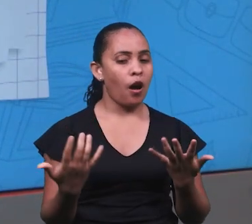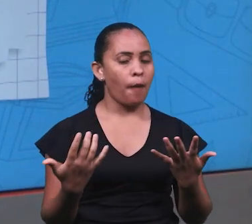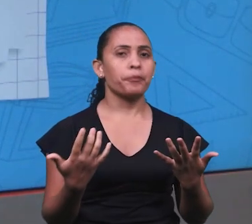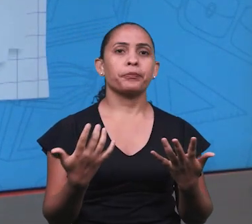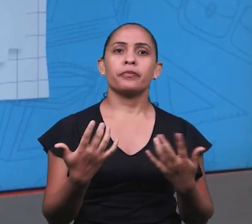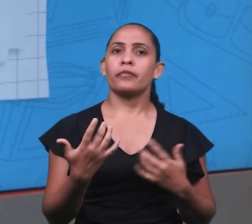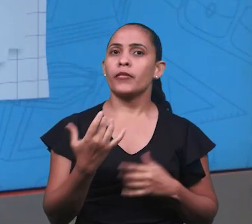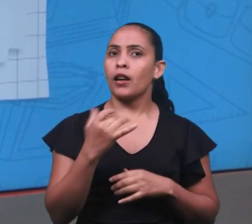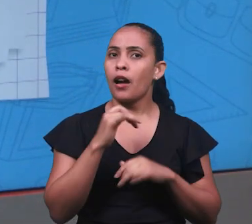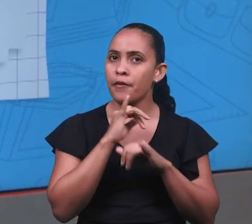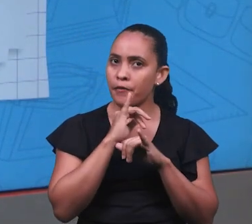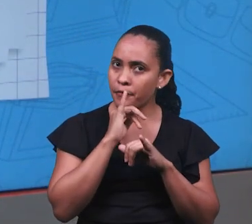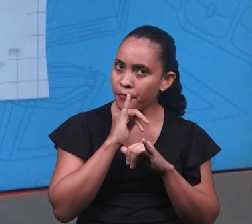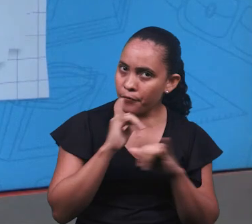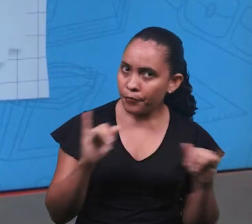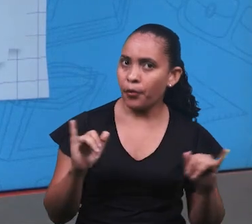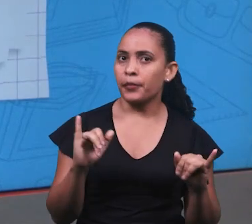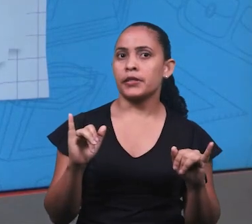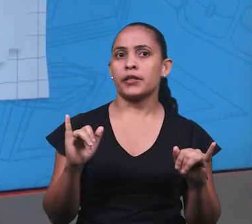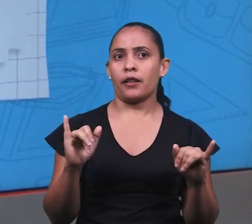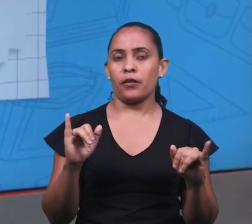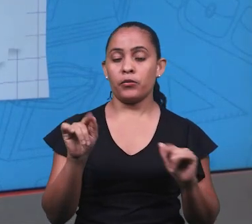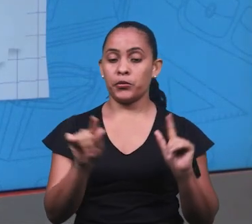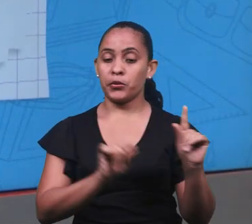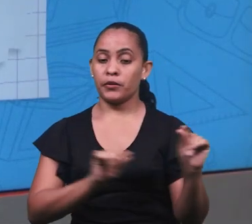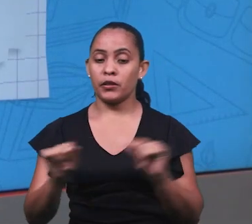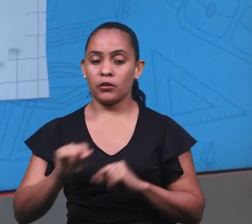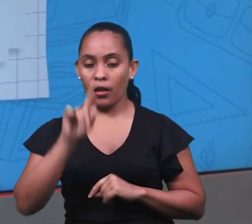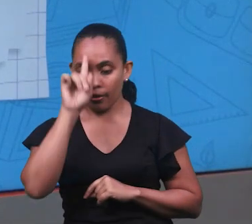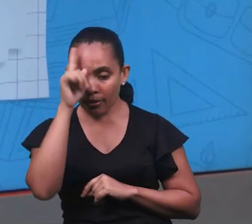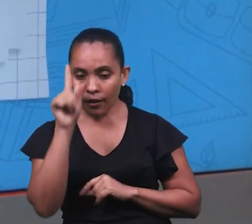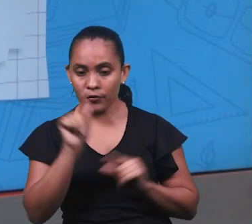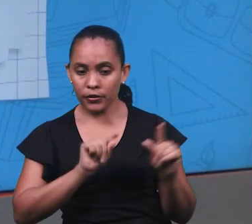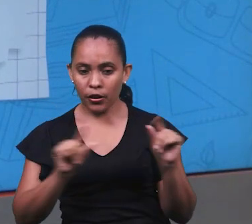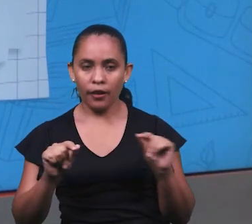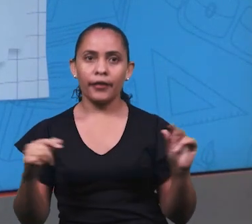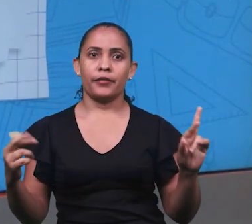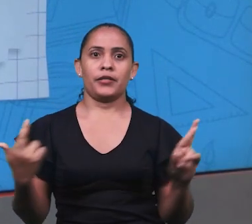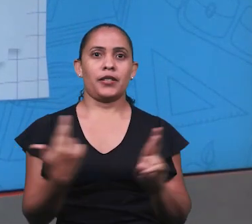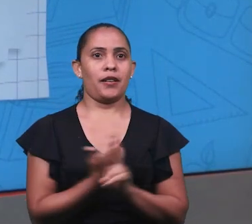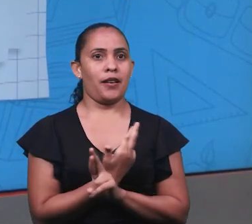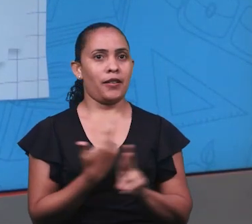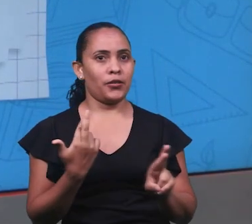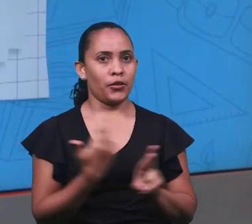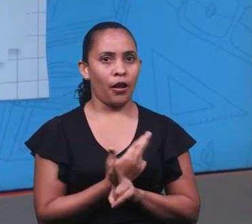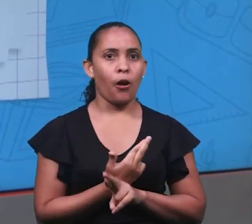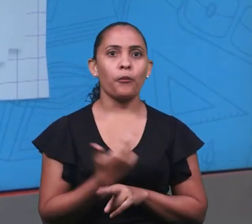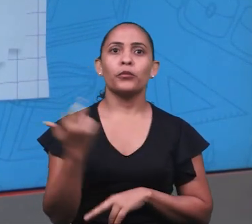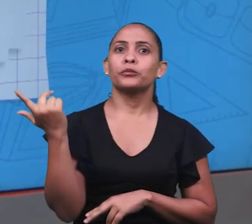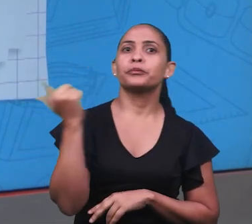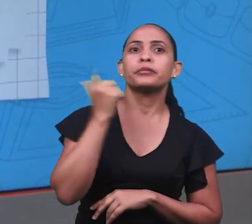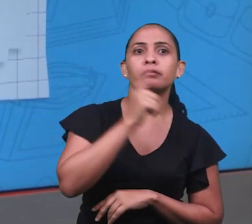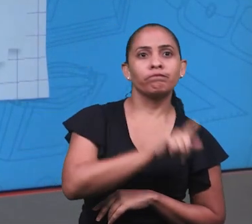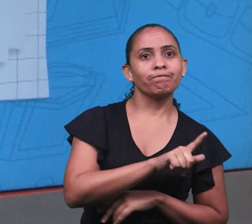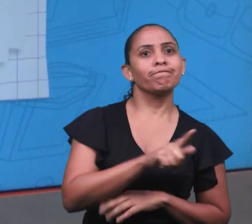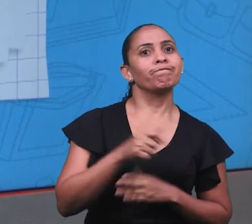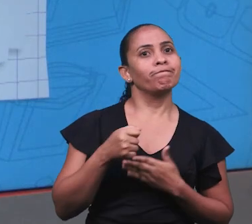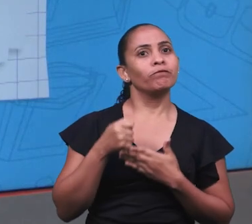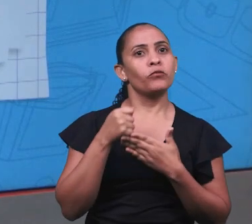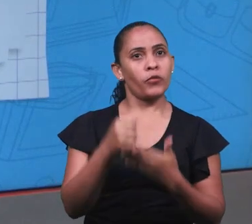os fatos, as ideias que você selecionou, que você relacionou para poder sustentar